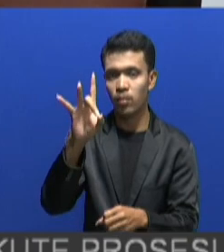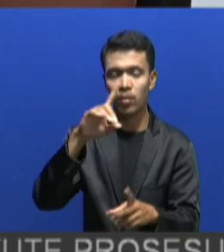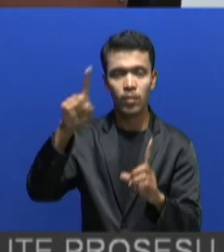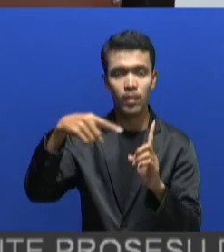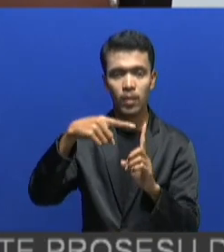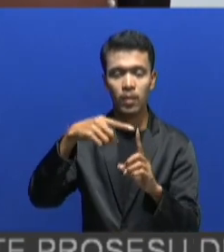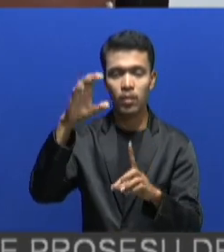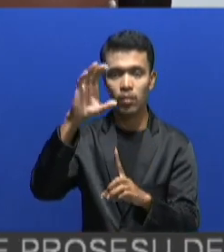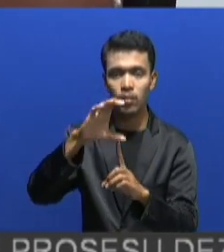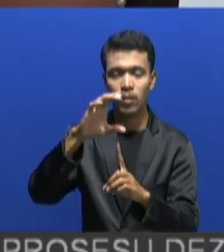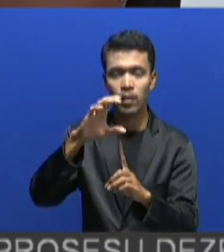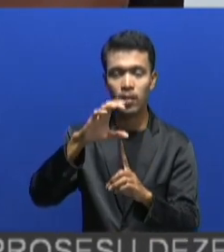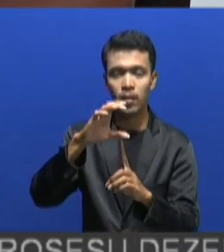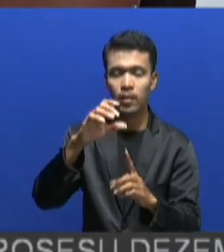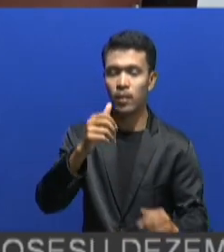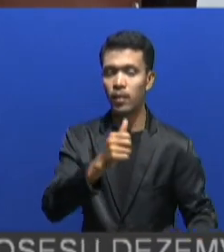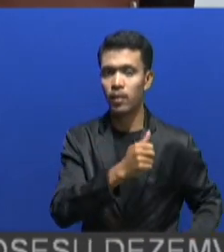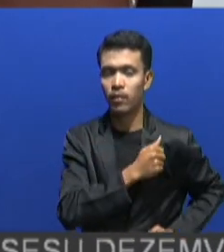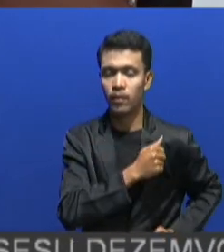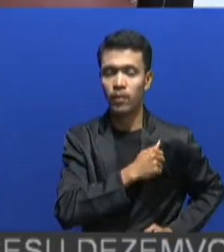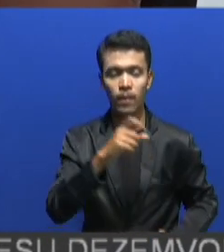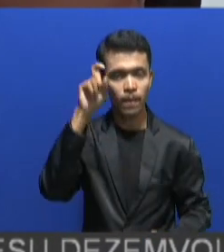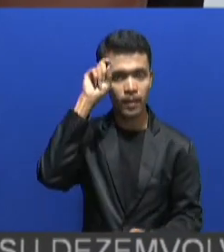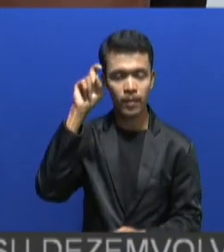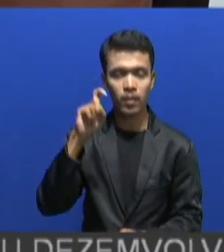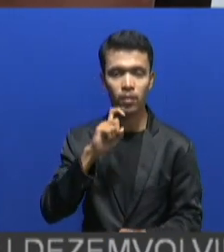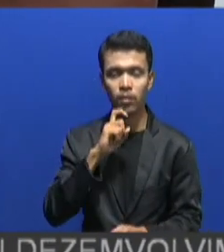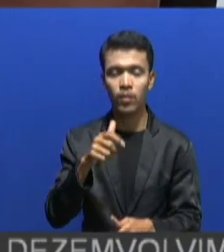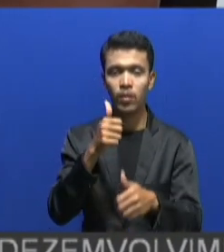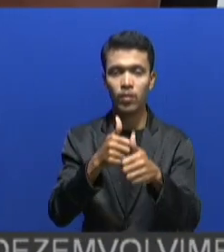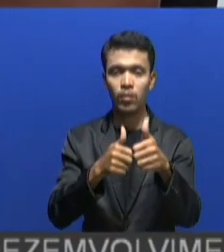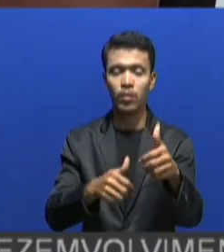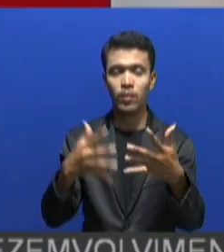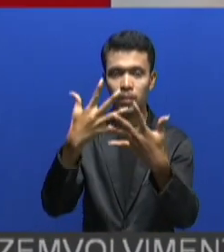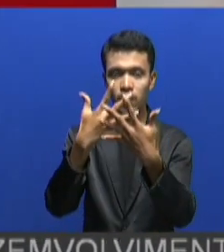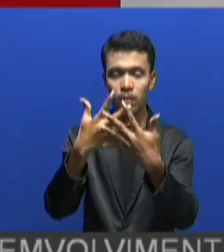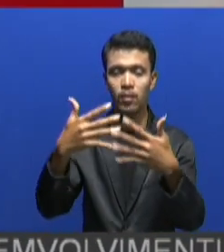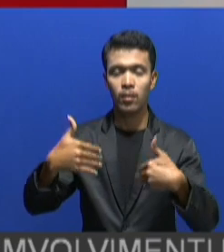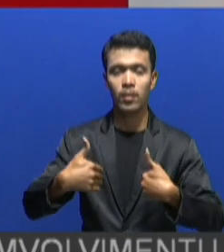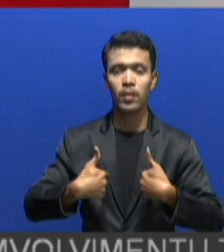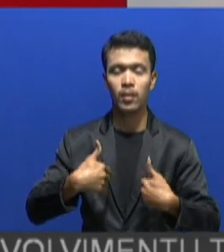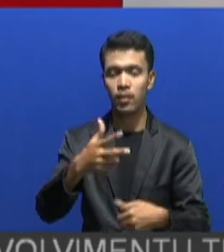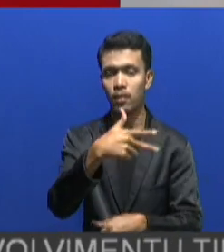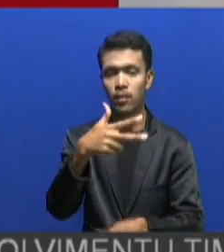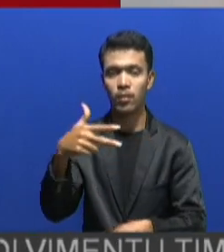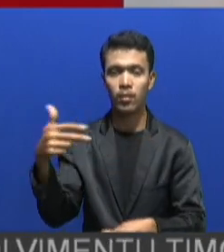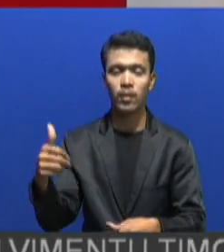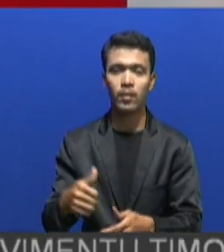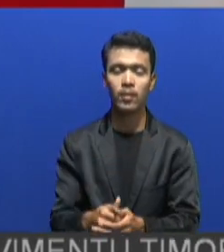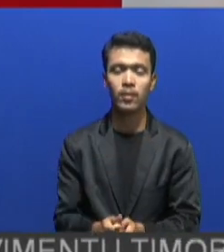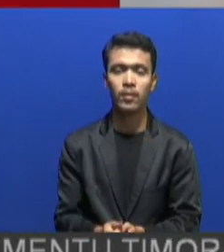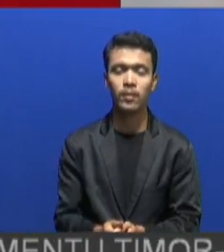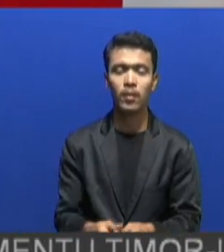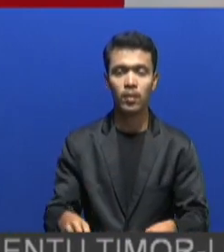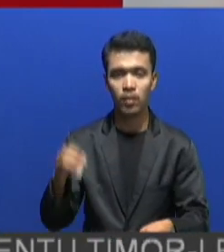Benkira, comandante em chefe das Valentil, Xanana Guzmão, cumpre pela prisão e atipinang Indonésia. Zosa